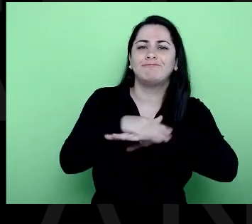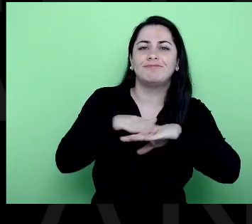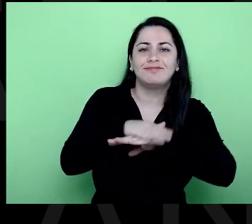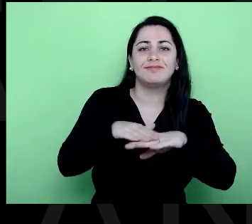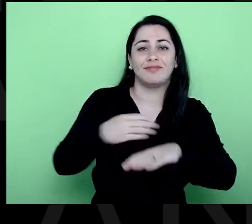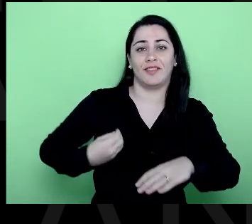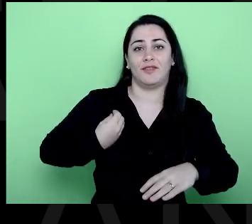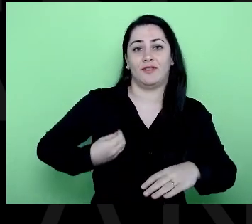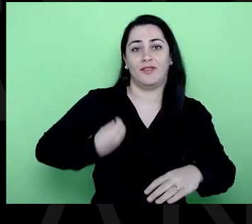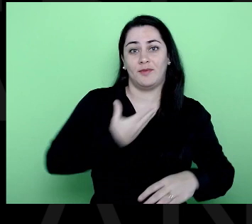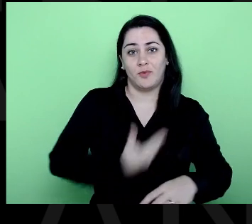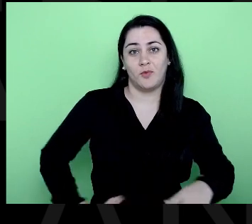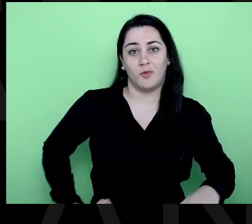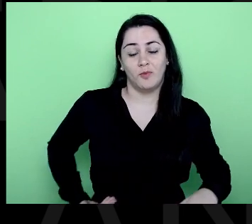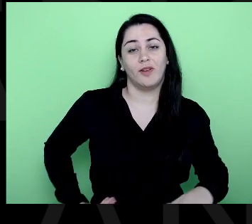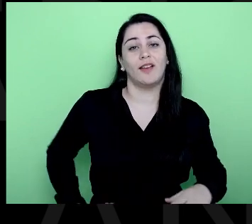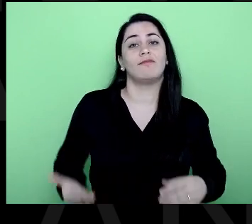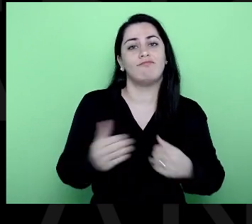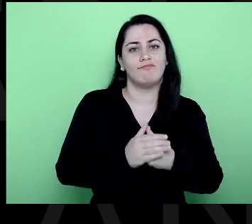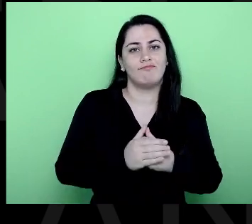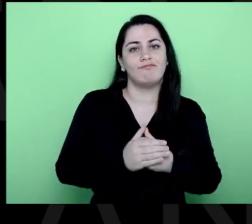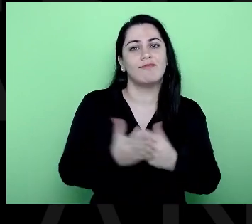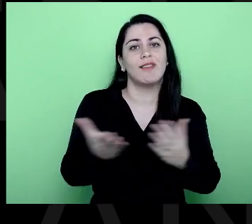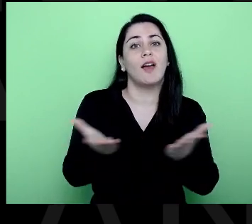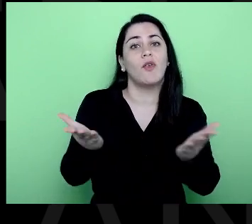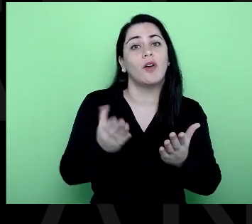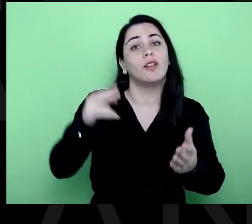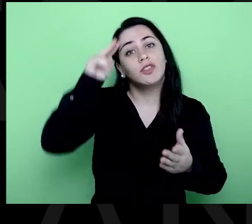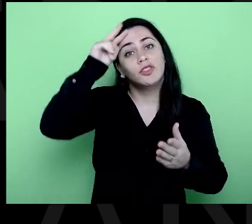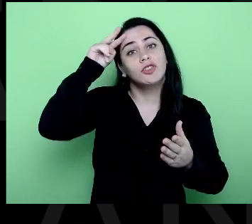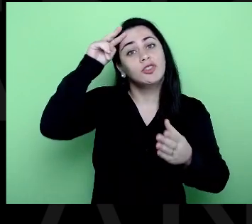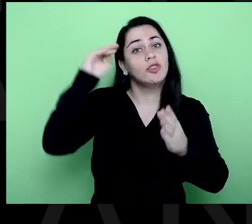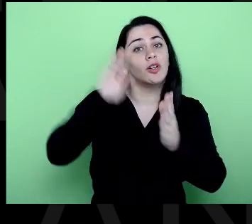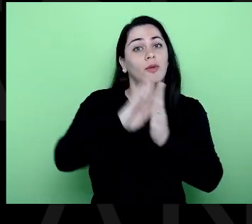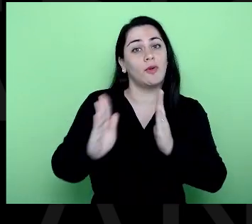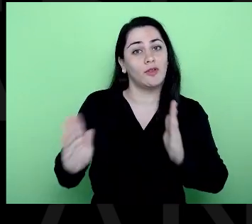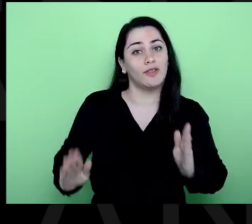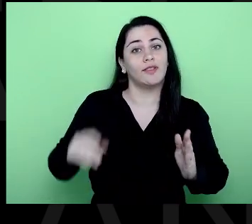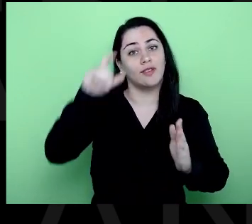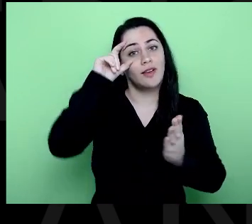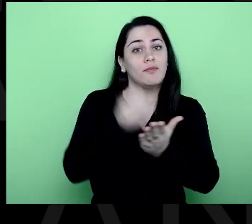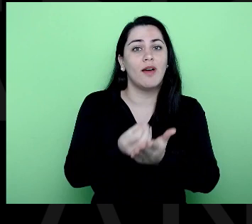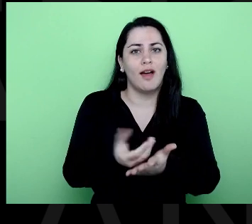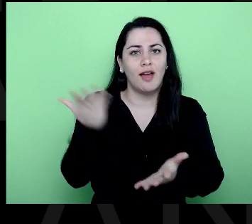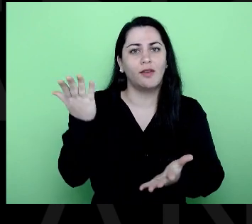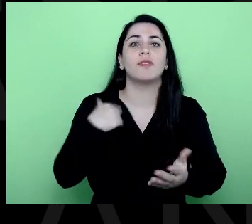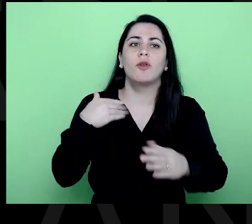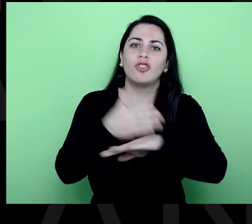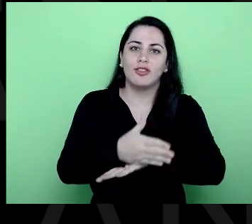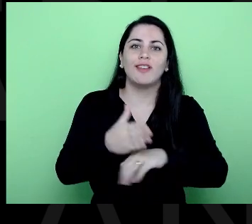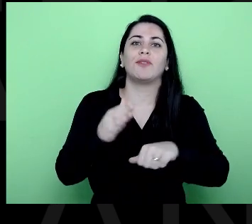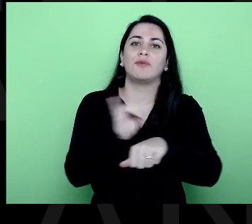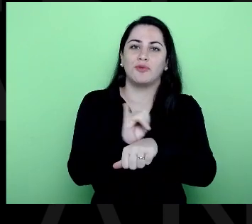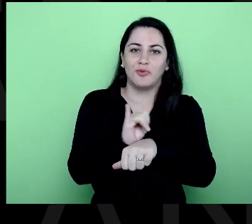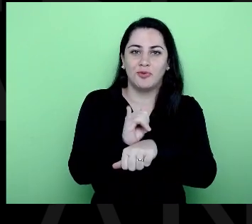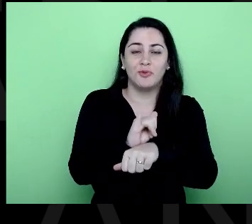Vidas Públicas, dentro da série História na Mário. É a playlist aí no YouTube, no canal da Mário de Andrade.